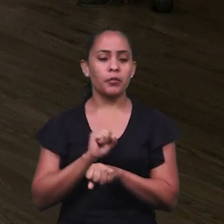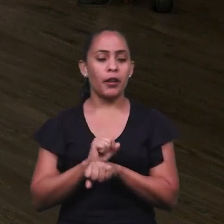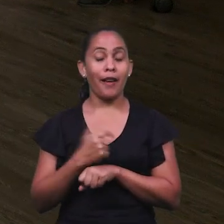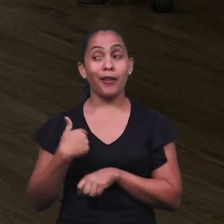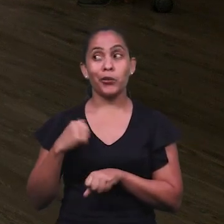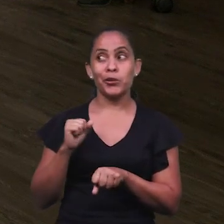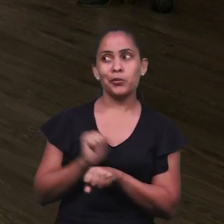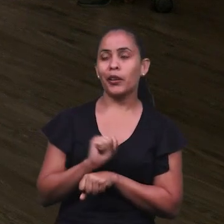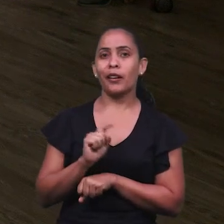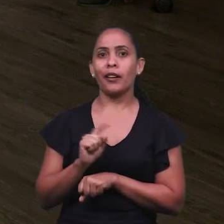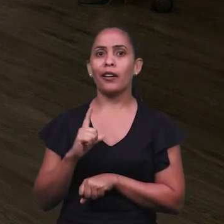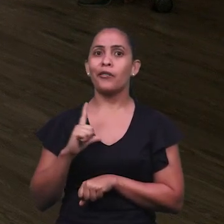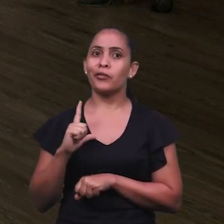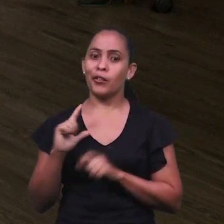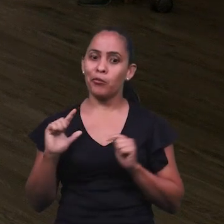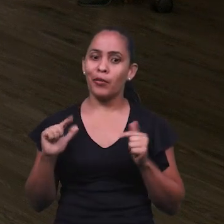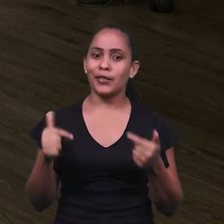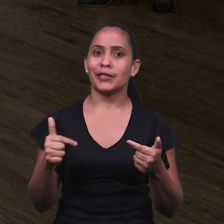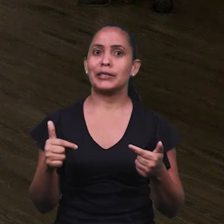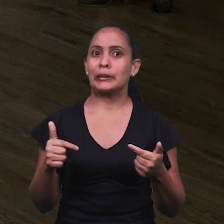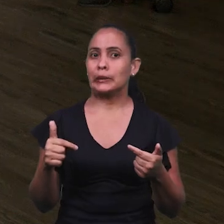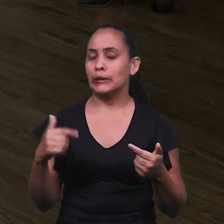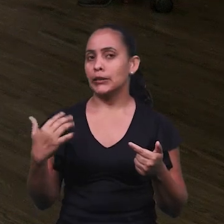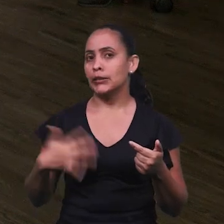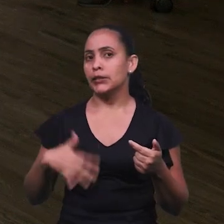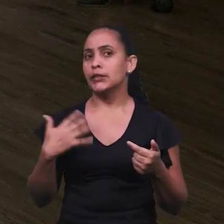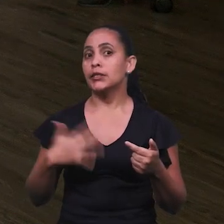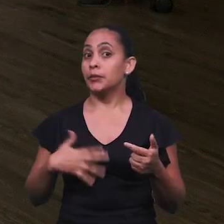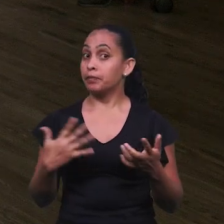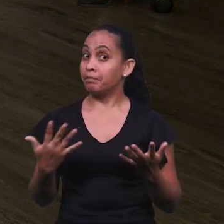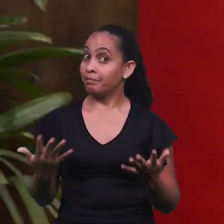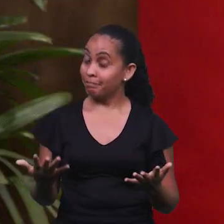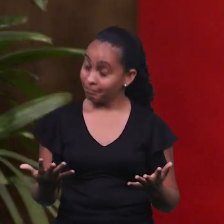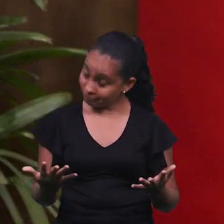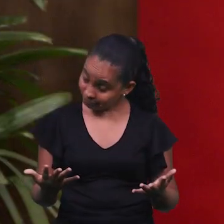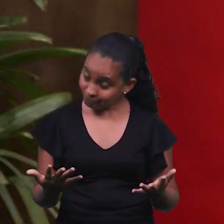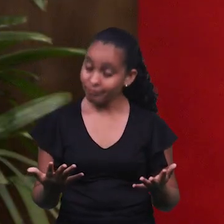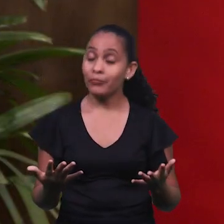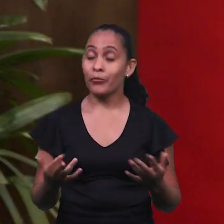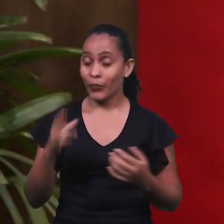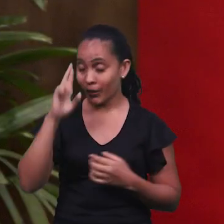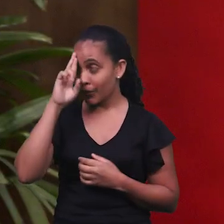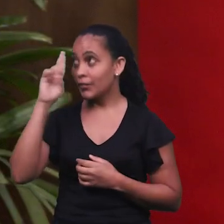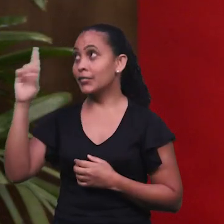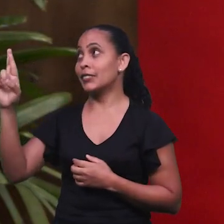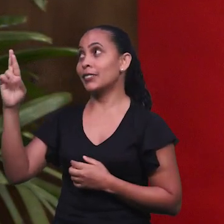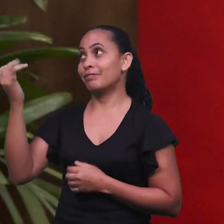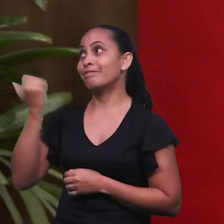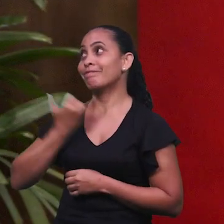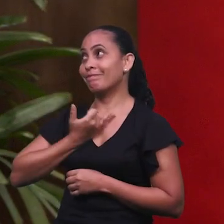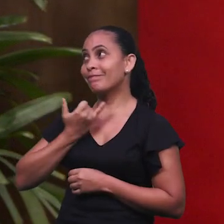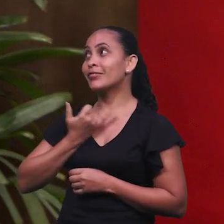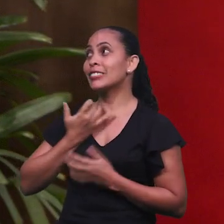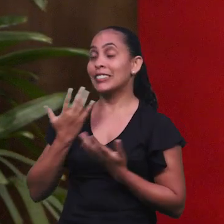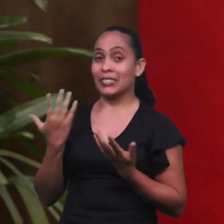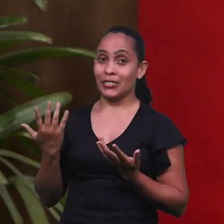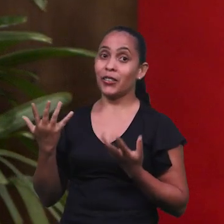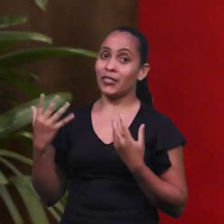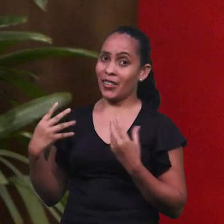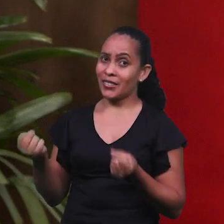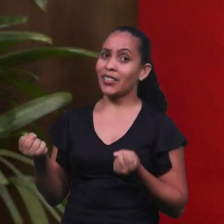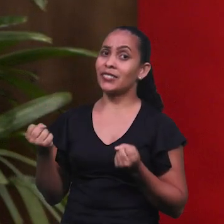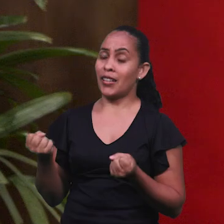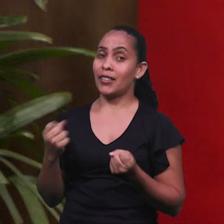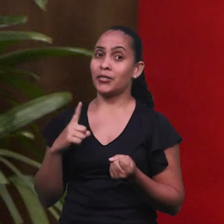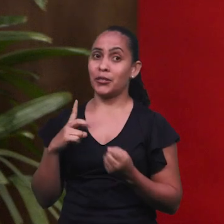esperar e eu não esperei, aí vem uma consequência. A gente vai saber, eu deveria ter ouvido mais o Senhor e